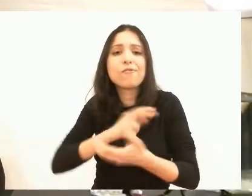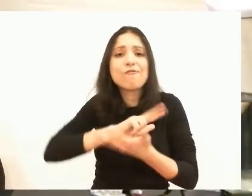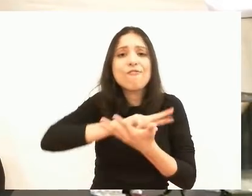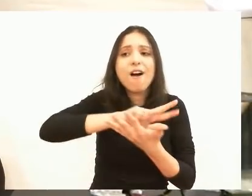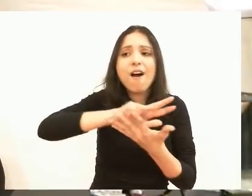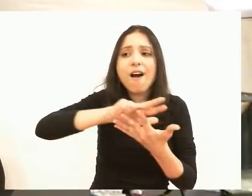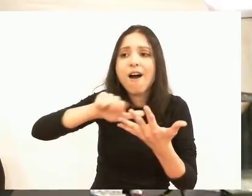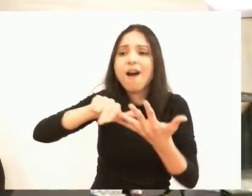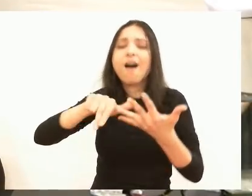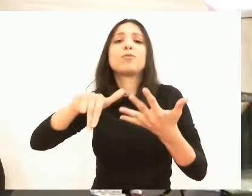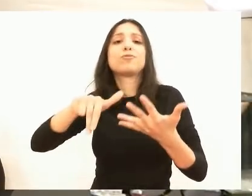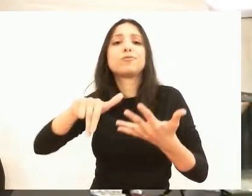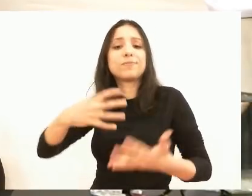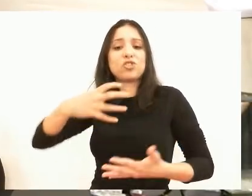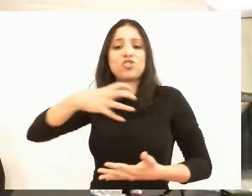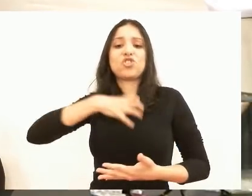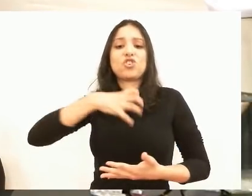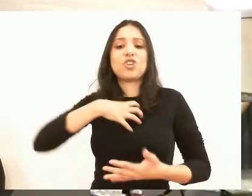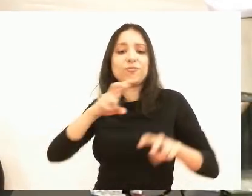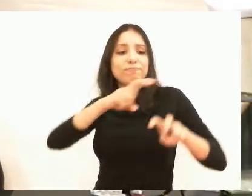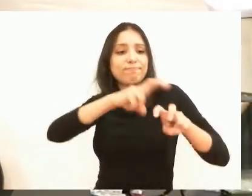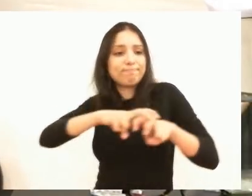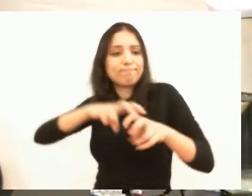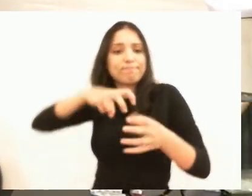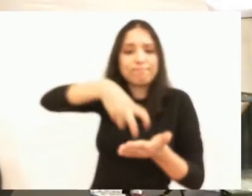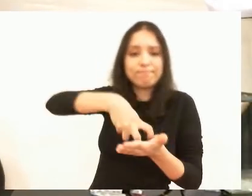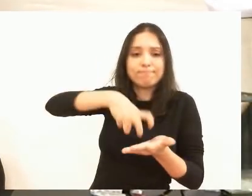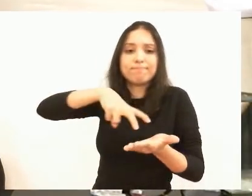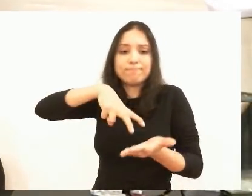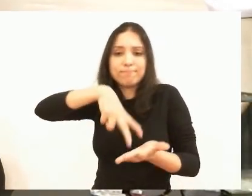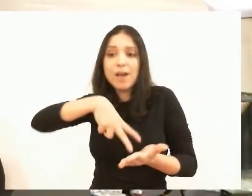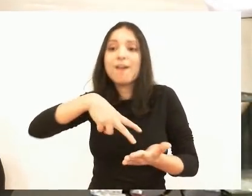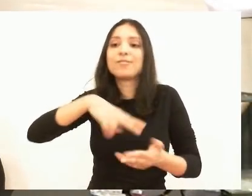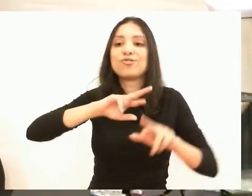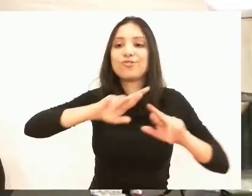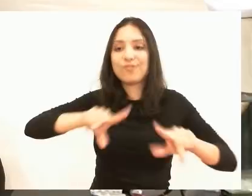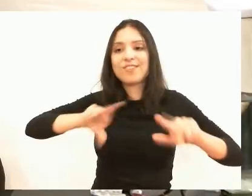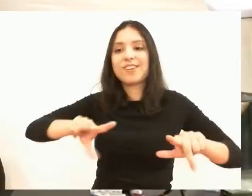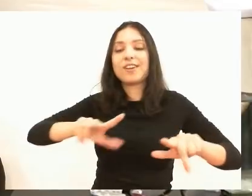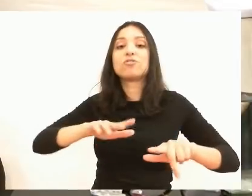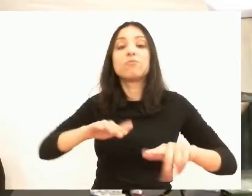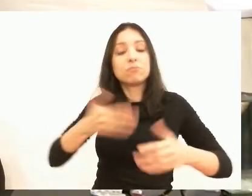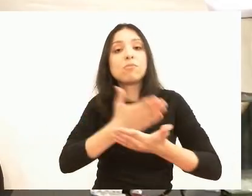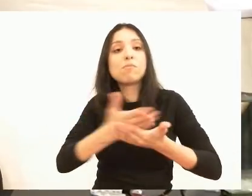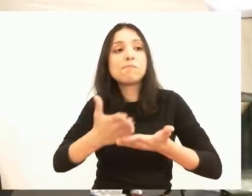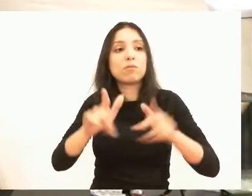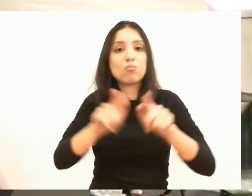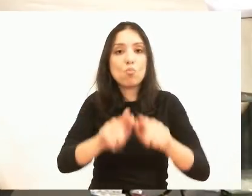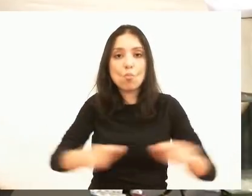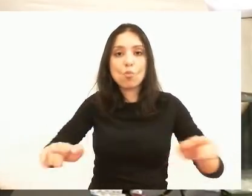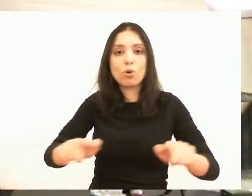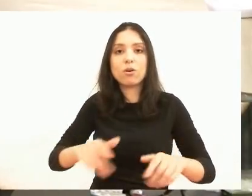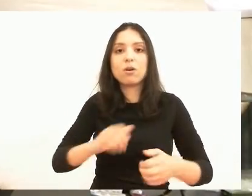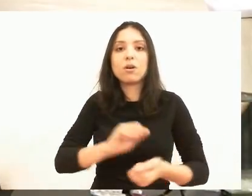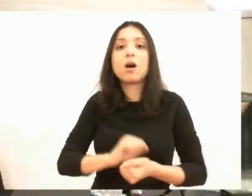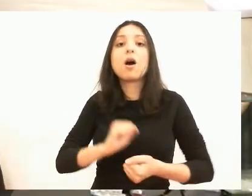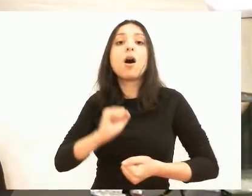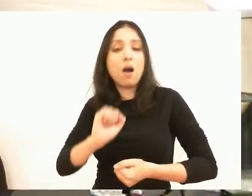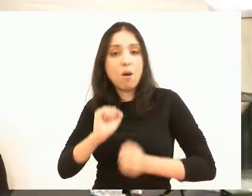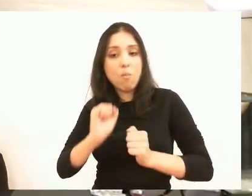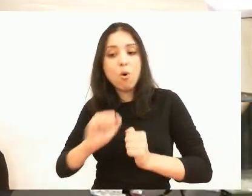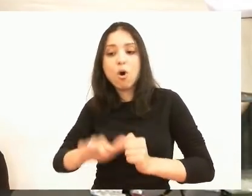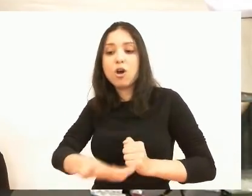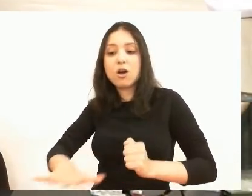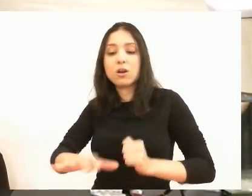diferentes então a partir do espaço vazio a criança pode criar universos